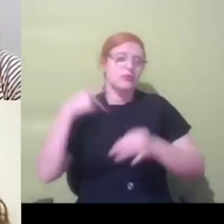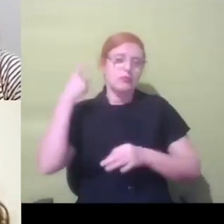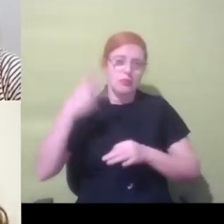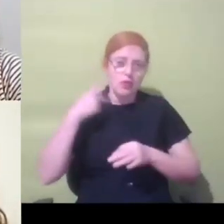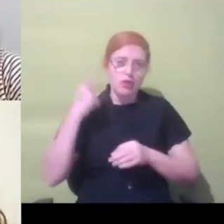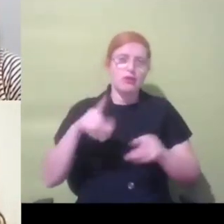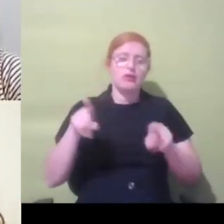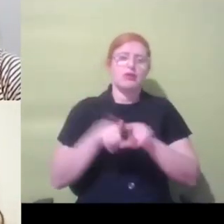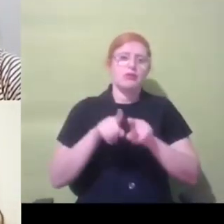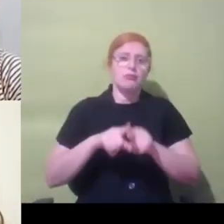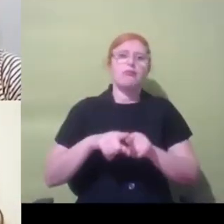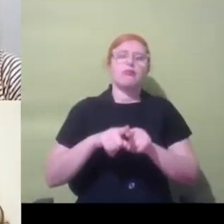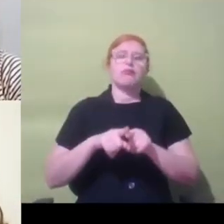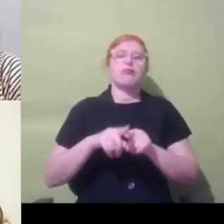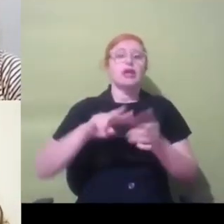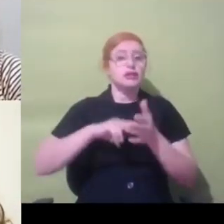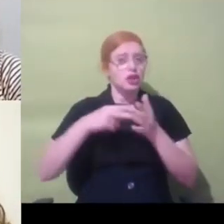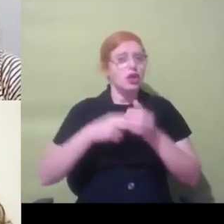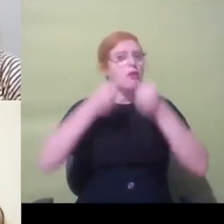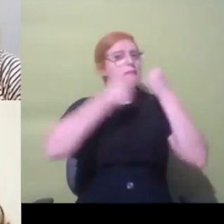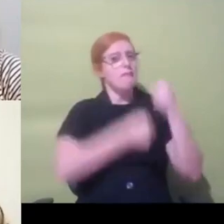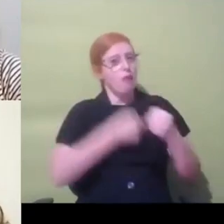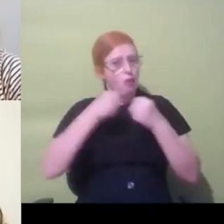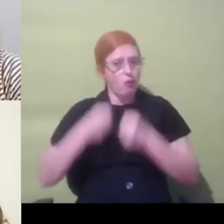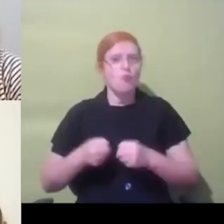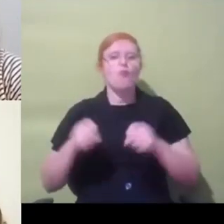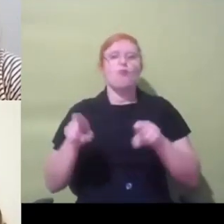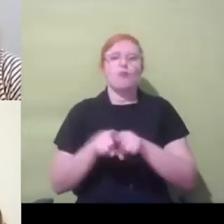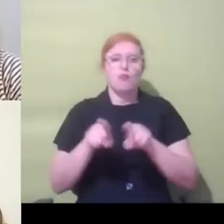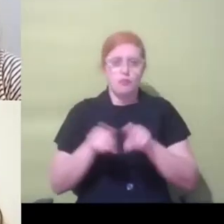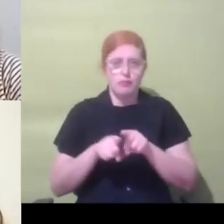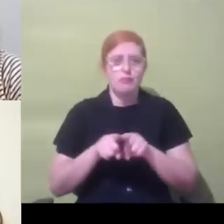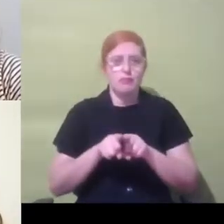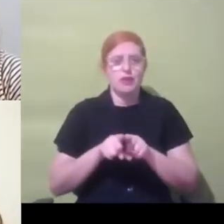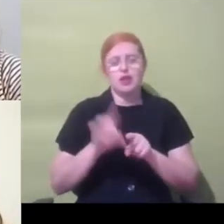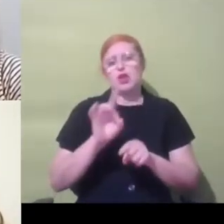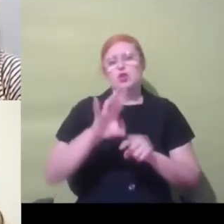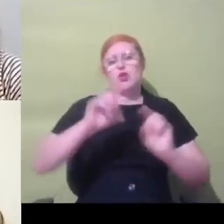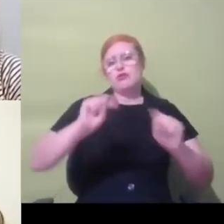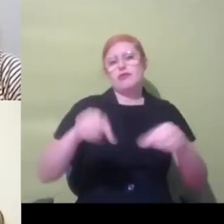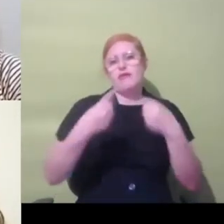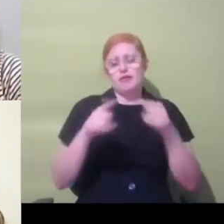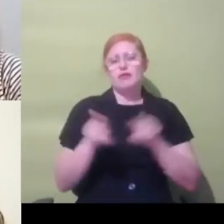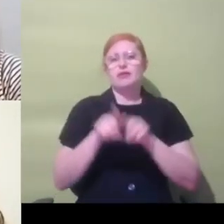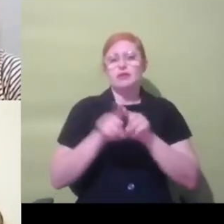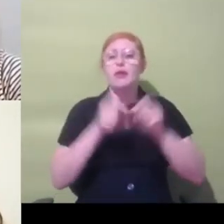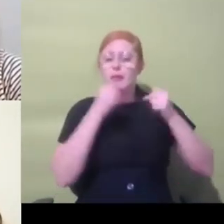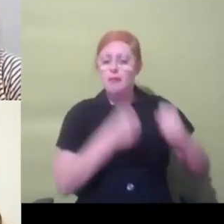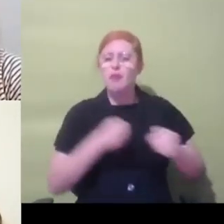também, né? A gente não se deparou só com os desafios, mas também com as potências, né? E aí,